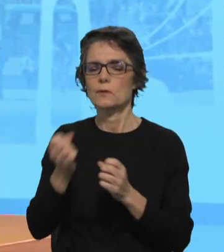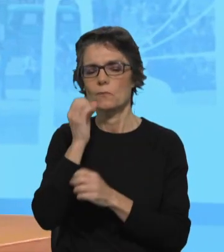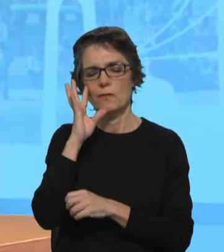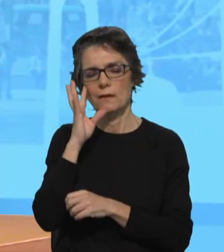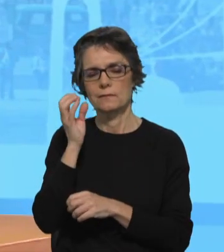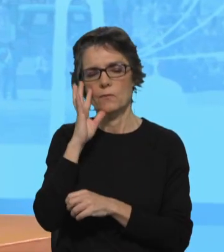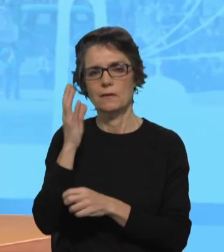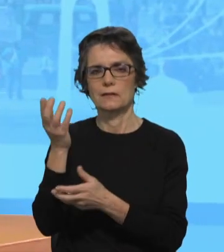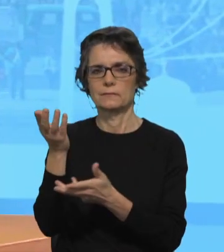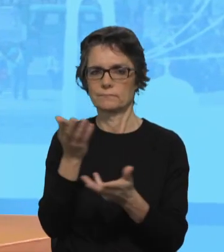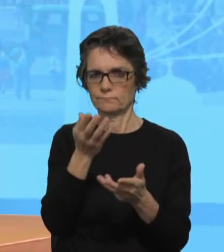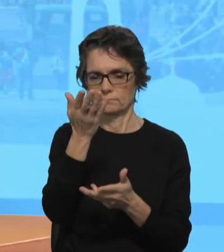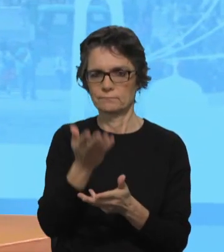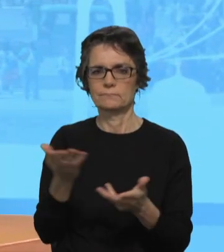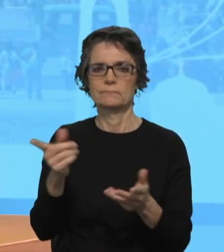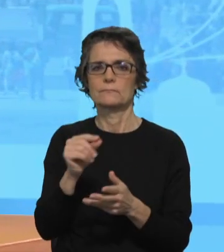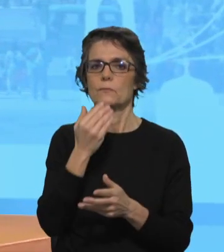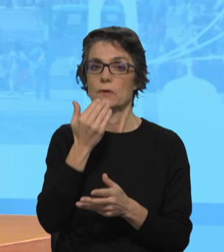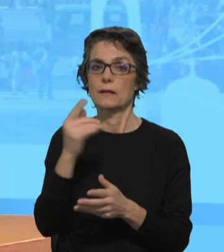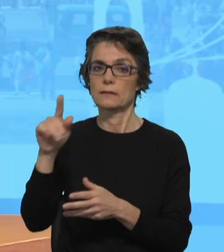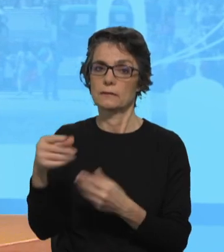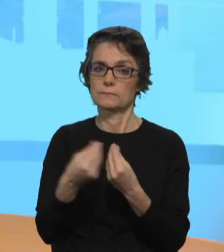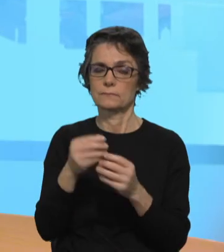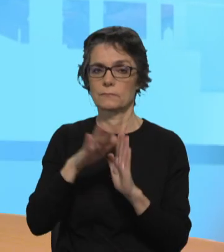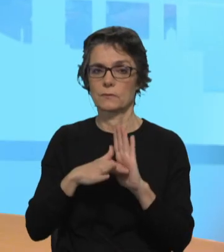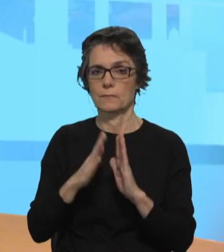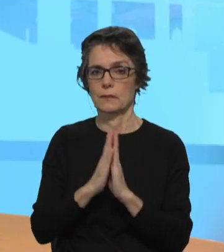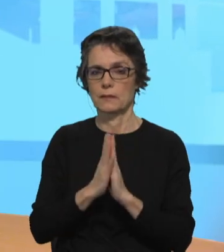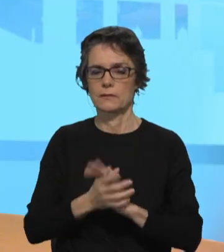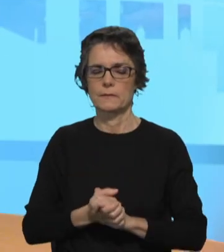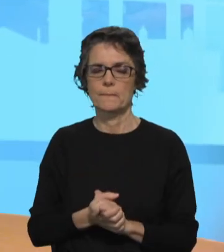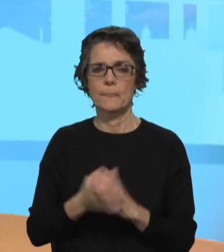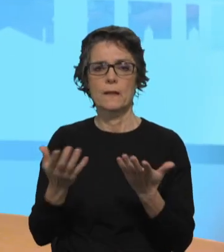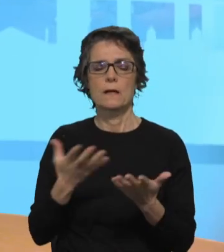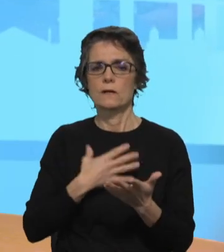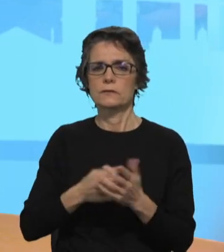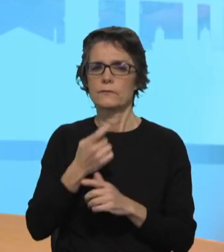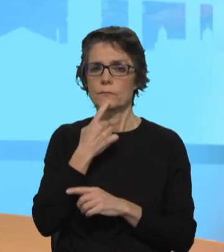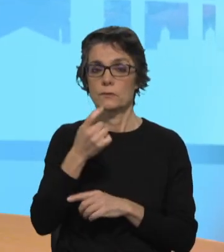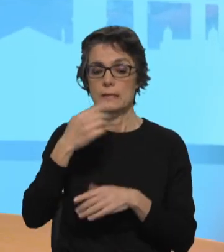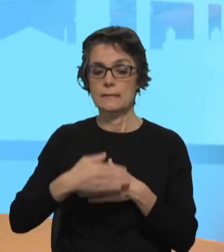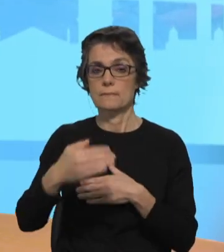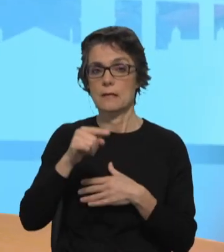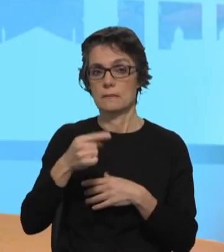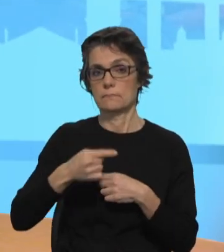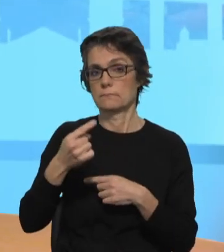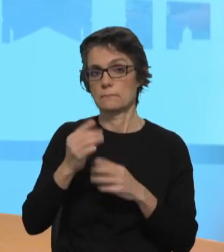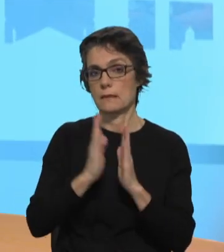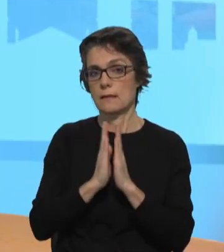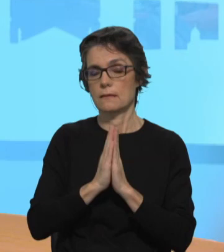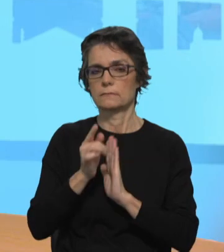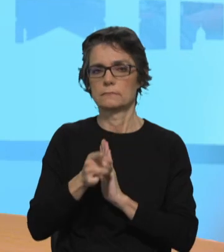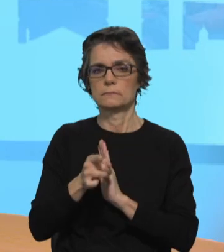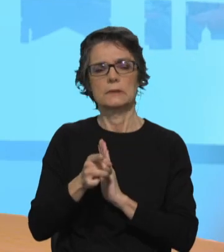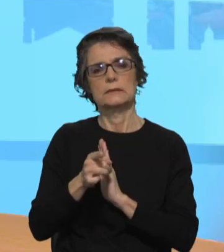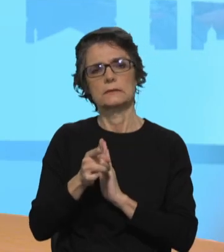boa tarde para si. Obrigada por estar connosco. Começava por lhe perguntar, começamos esta Semana Santa e na tradição ela tem algum peso na